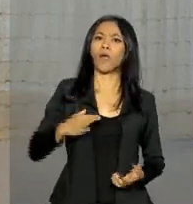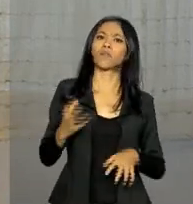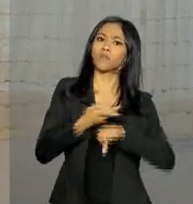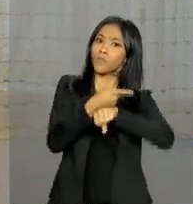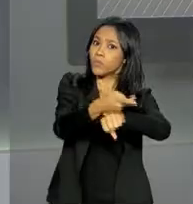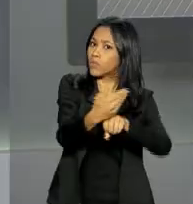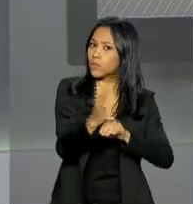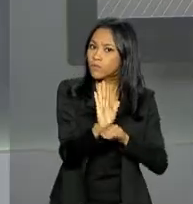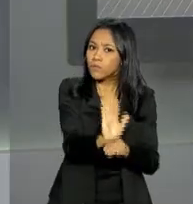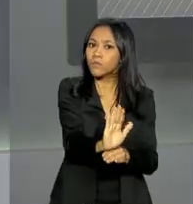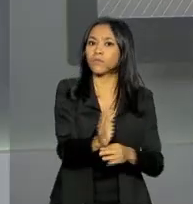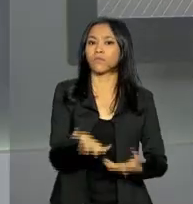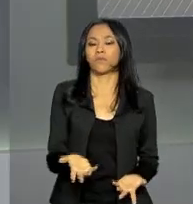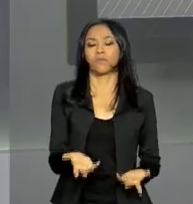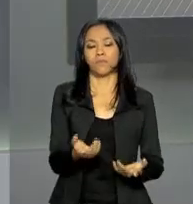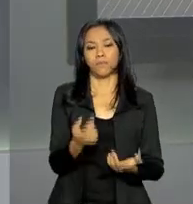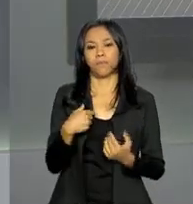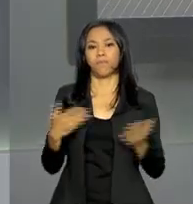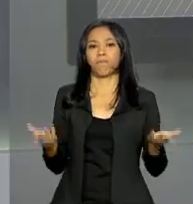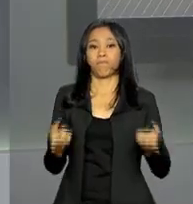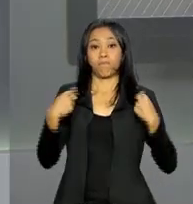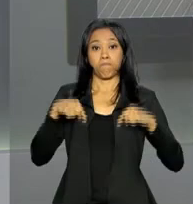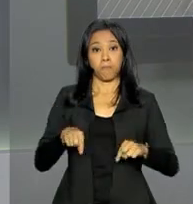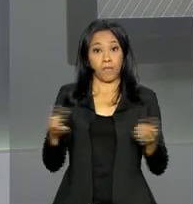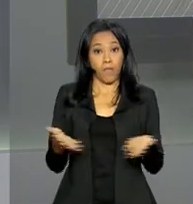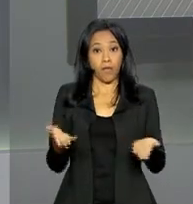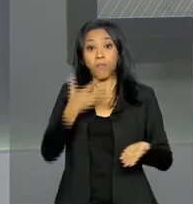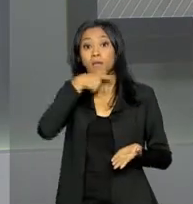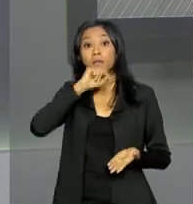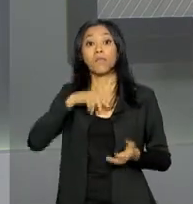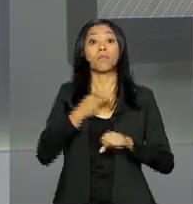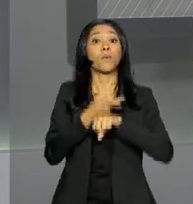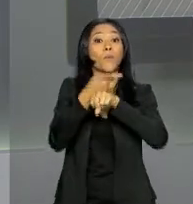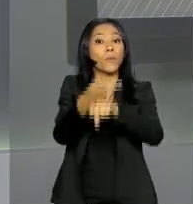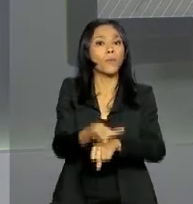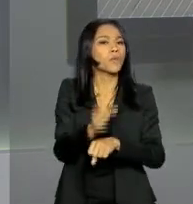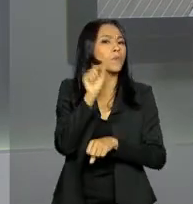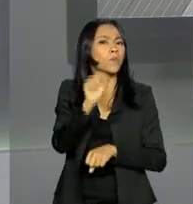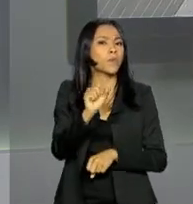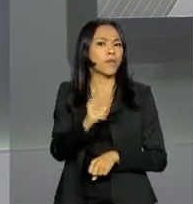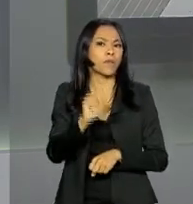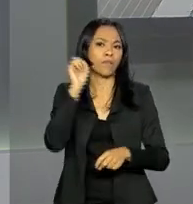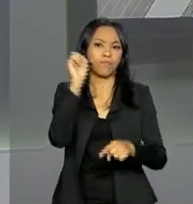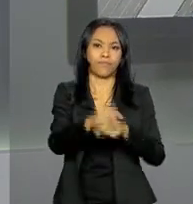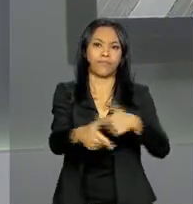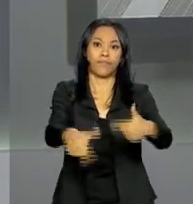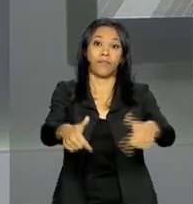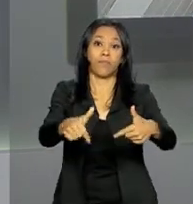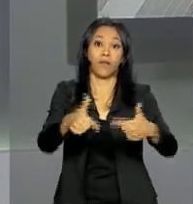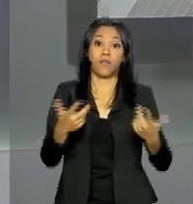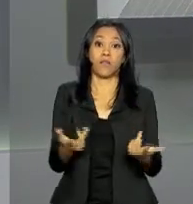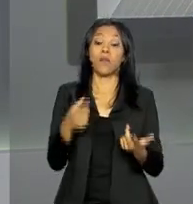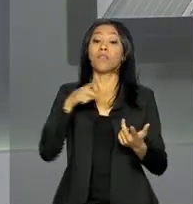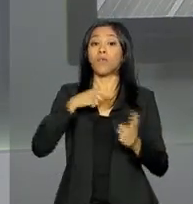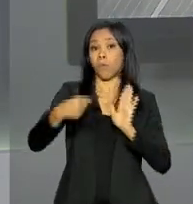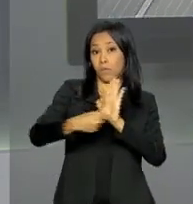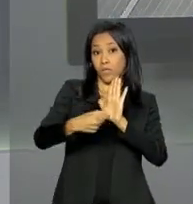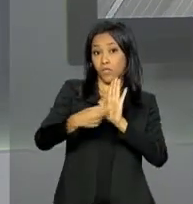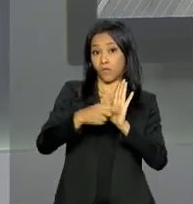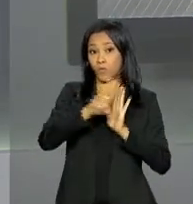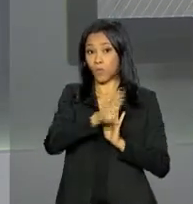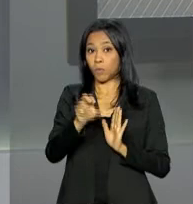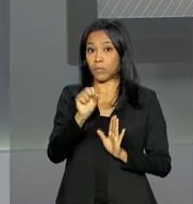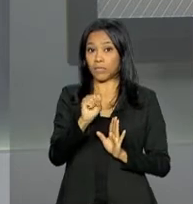ajuda e agora uma dica para quem está procurando uma oportunidade no mercado de trabalho com o aplicativo do sine